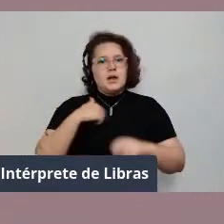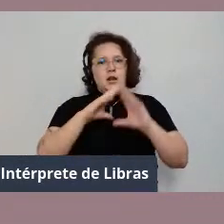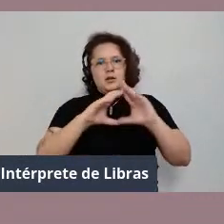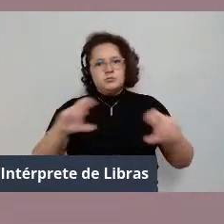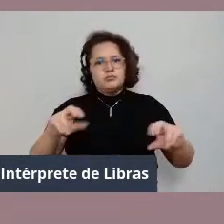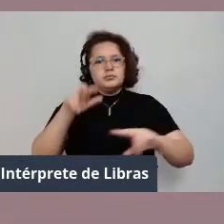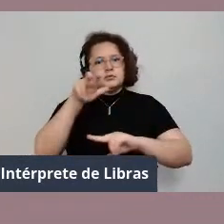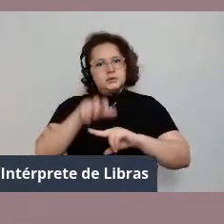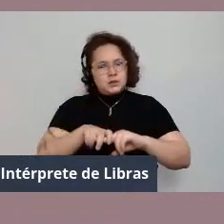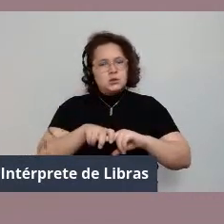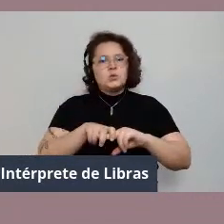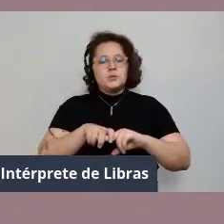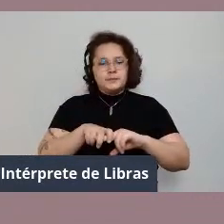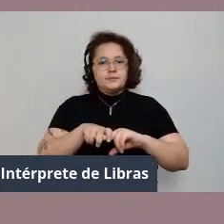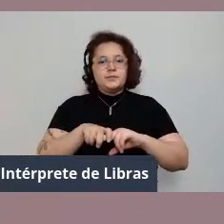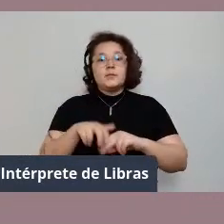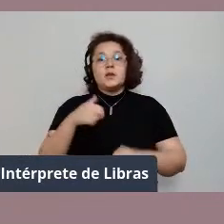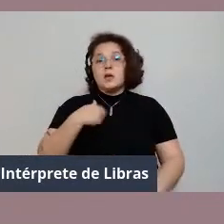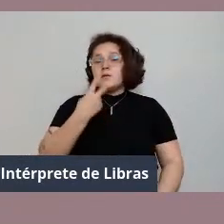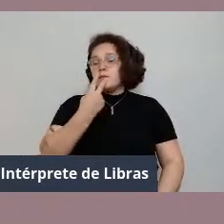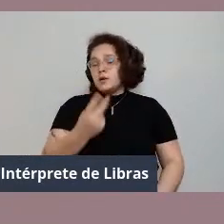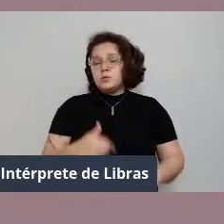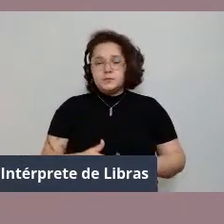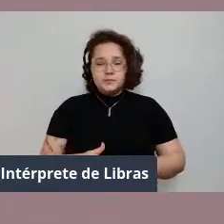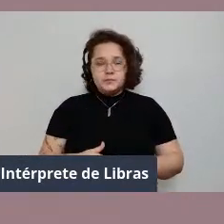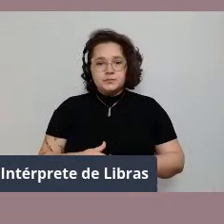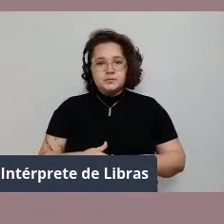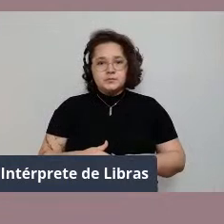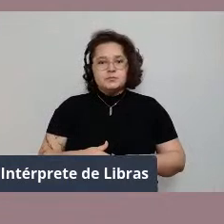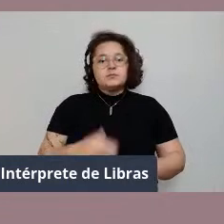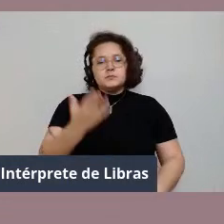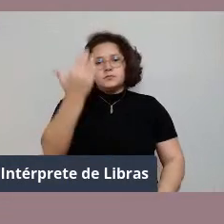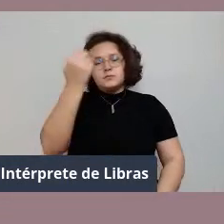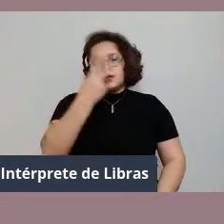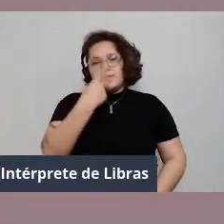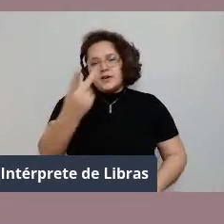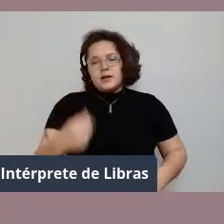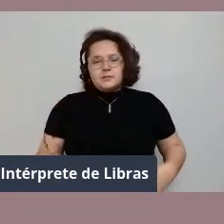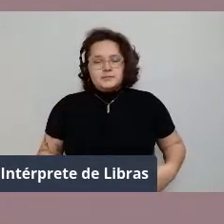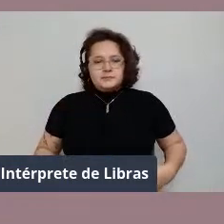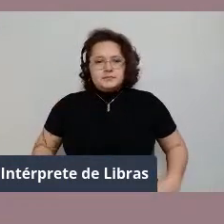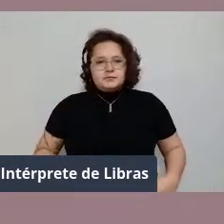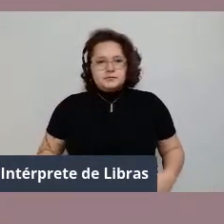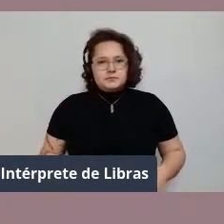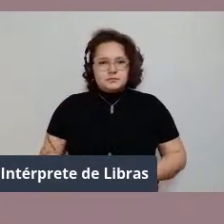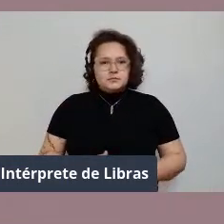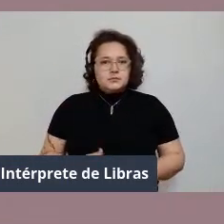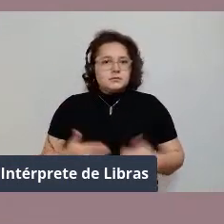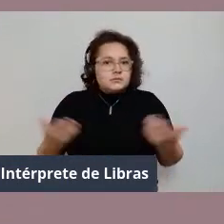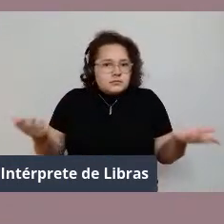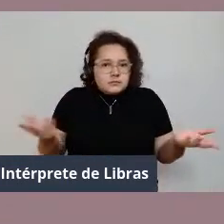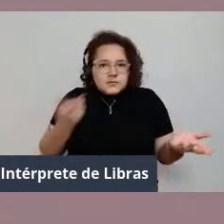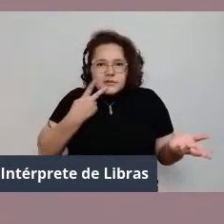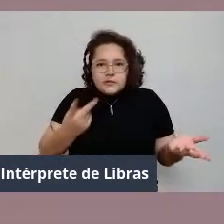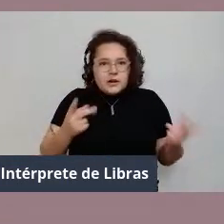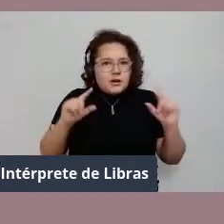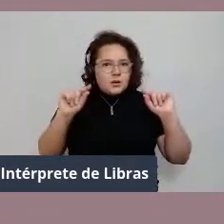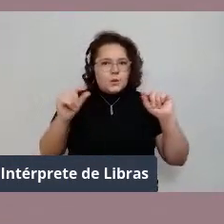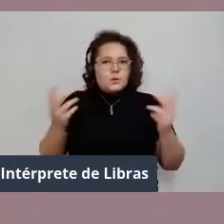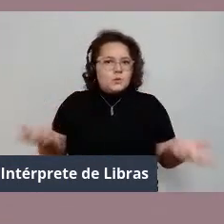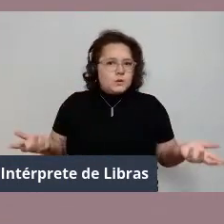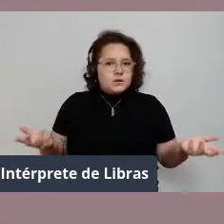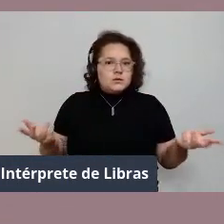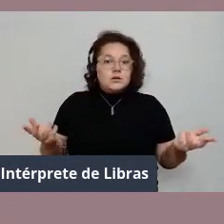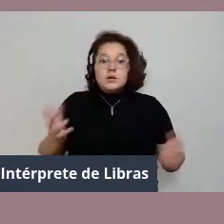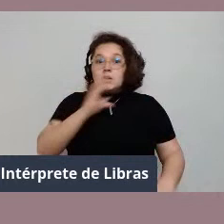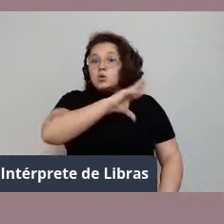as pernas cruzadas, e ordenou. Fale. De quê? Perguntei um tanto assustada. De